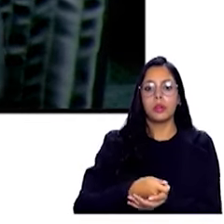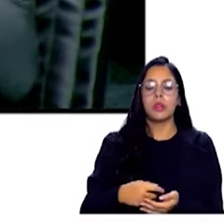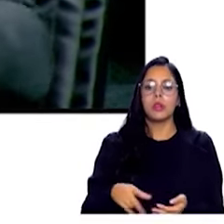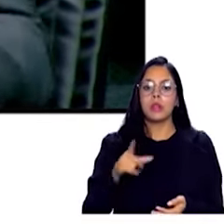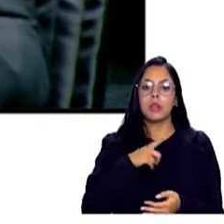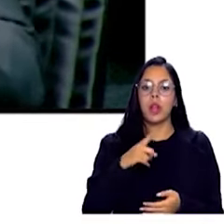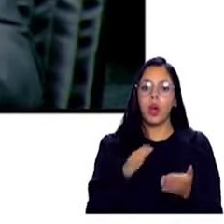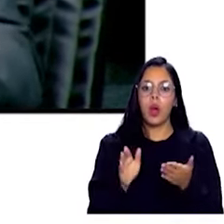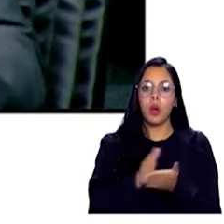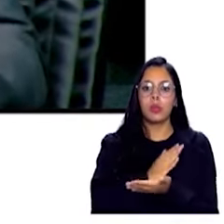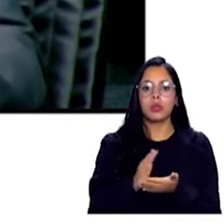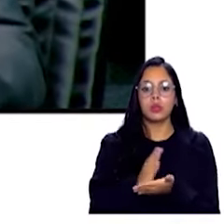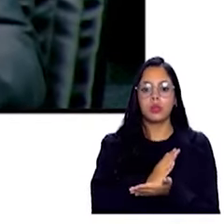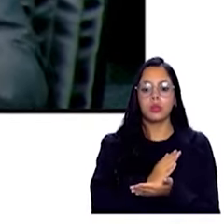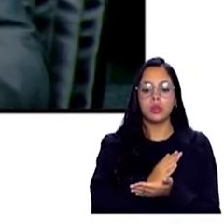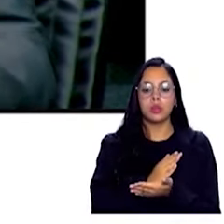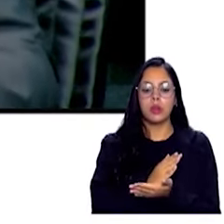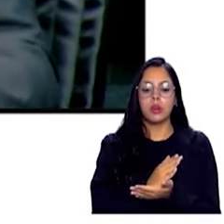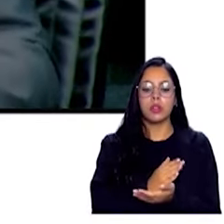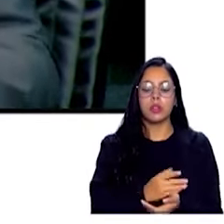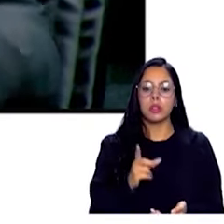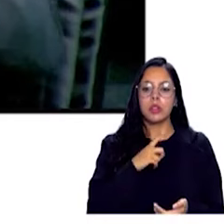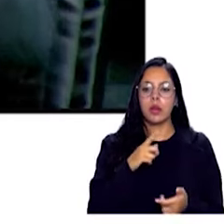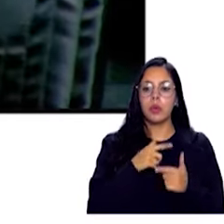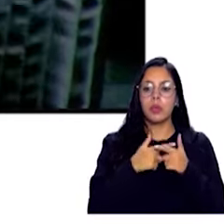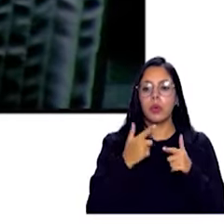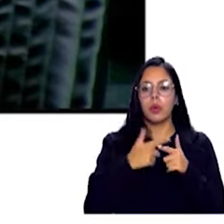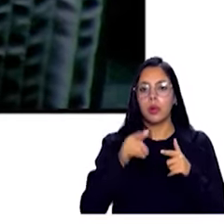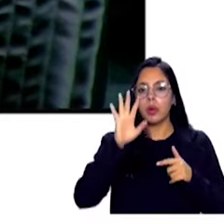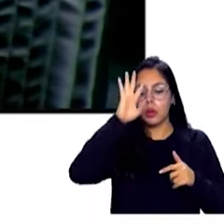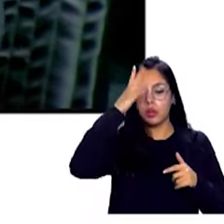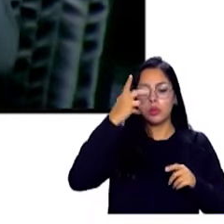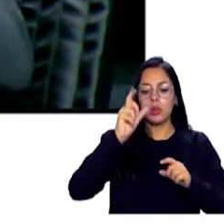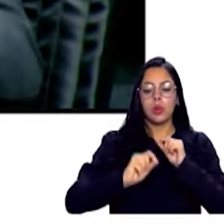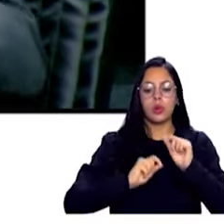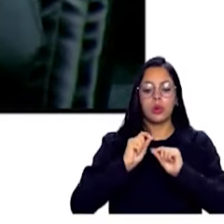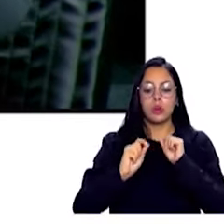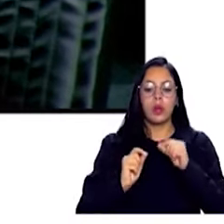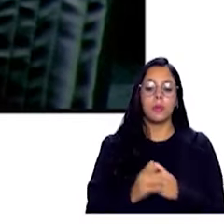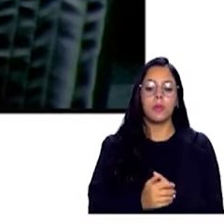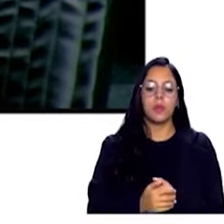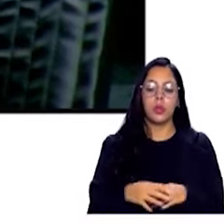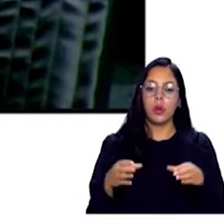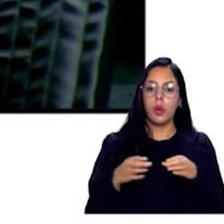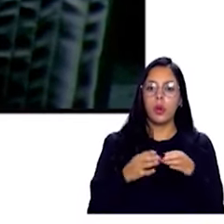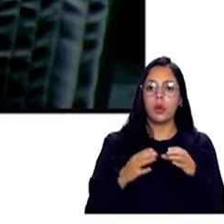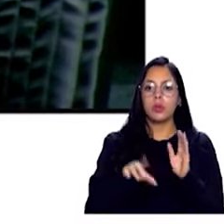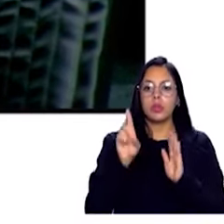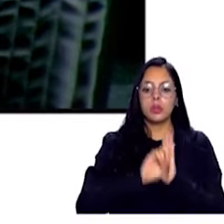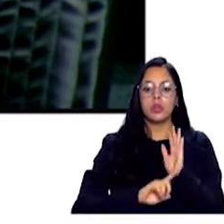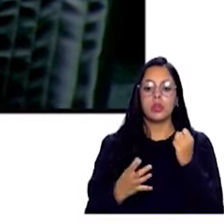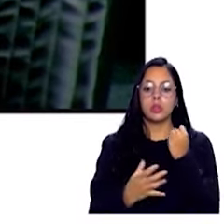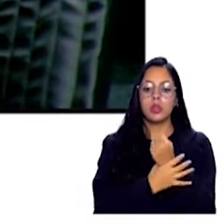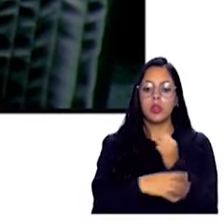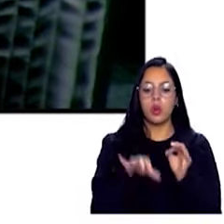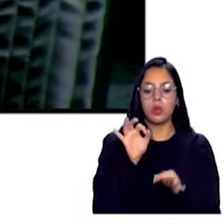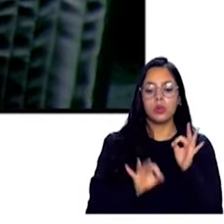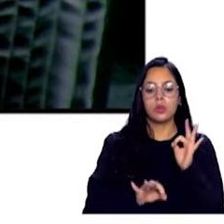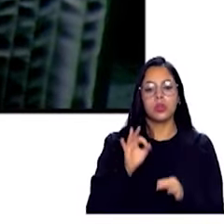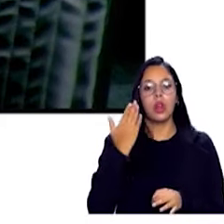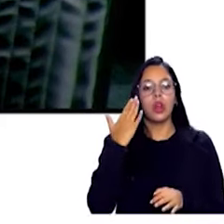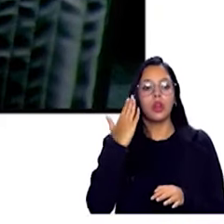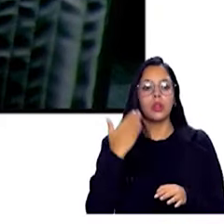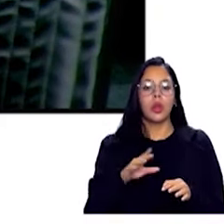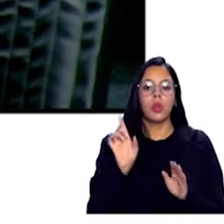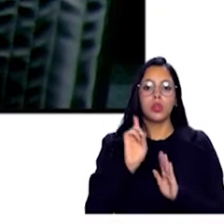ela resolve um problema o problema da unidade talvez do direito da segurança jurídica na interpretação do direito pelo